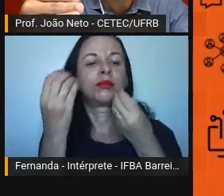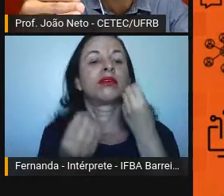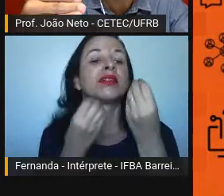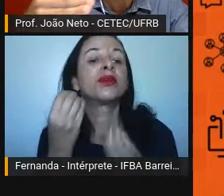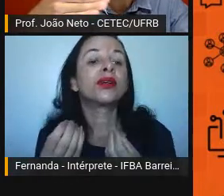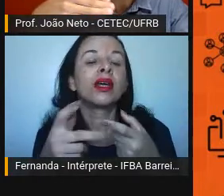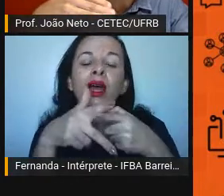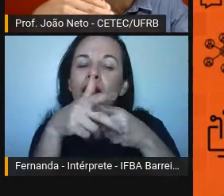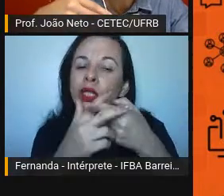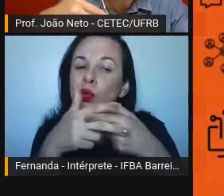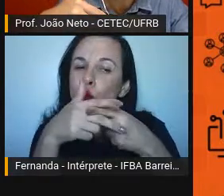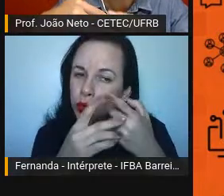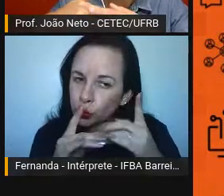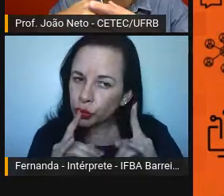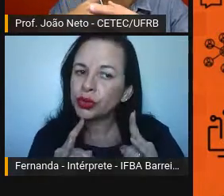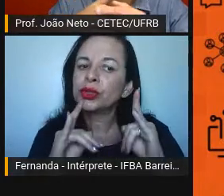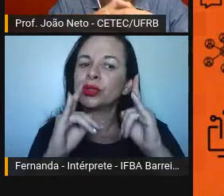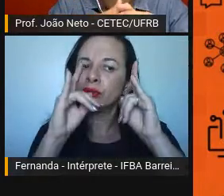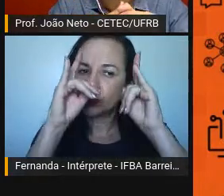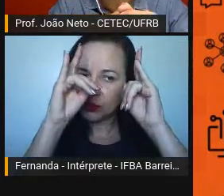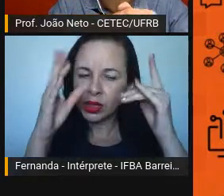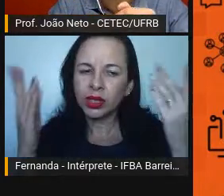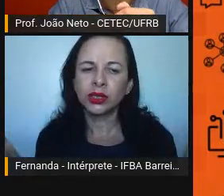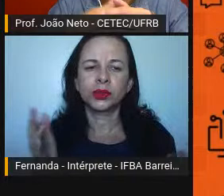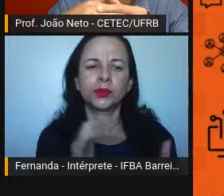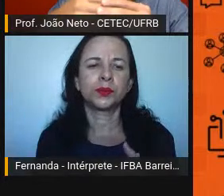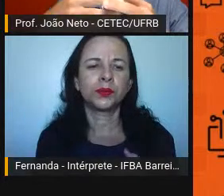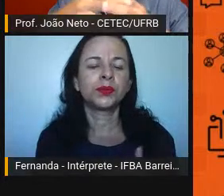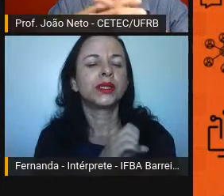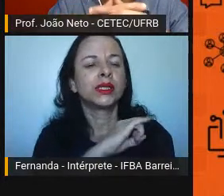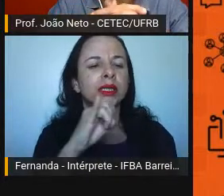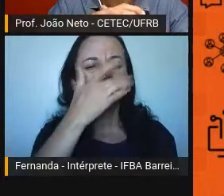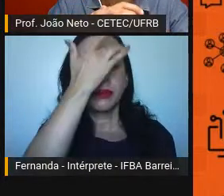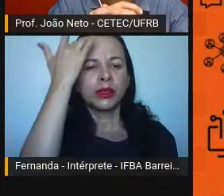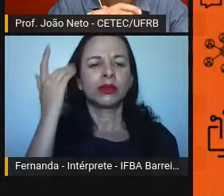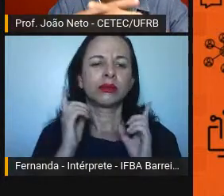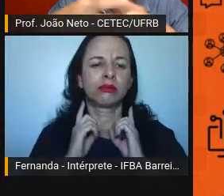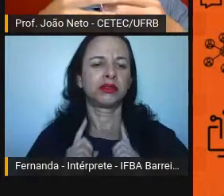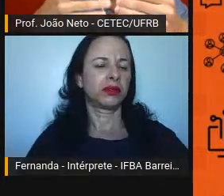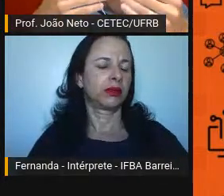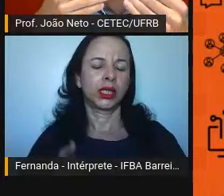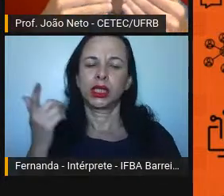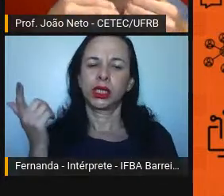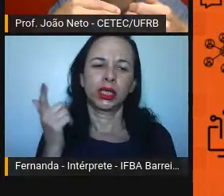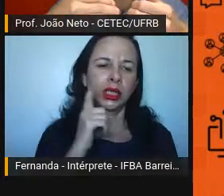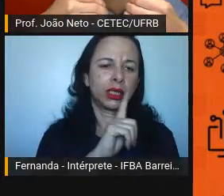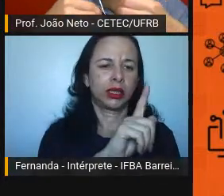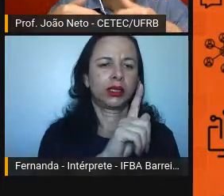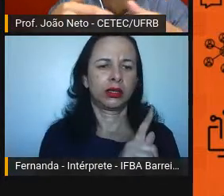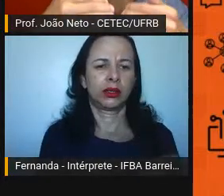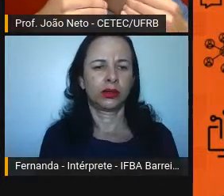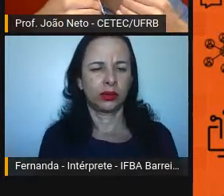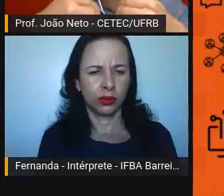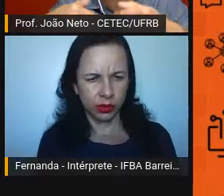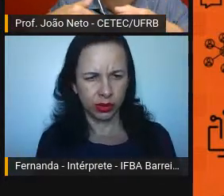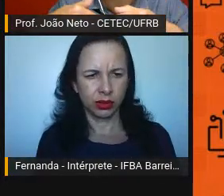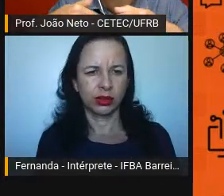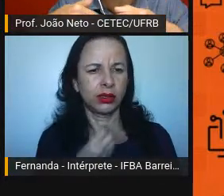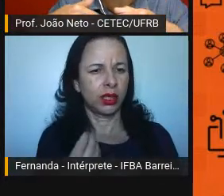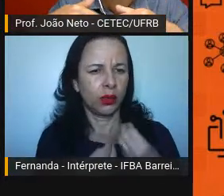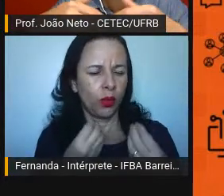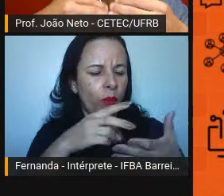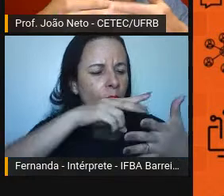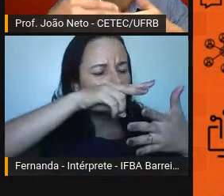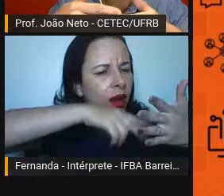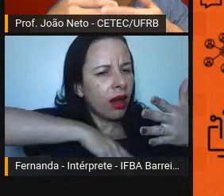no prédio e se a pessoa com deficiência ela não consegue a Orante habilidade para